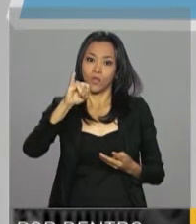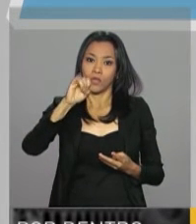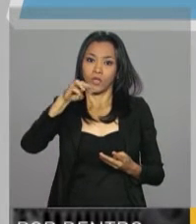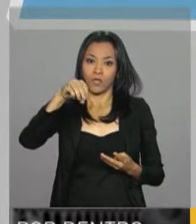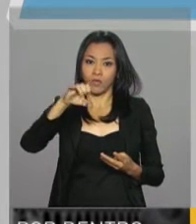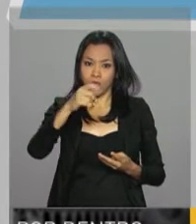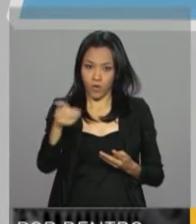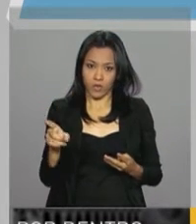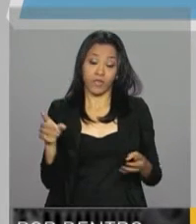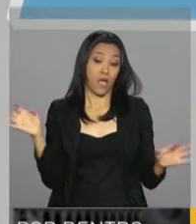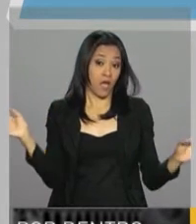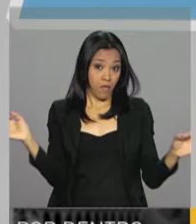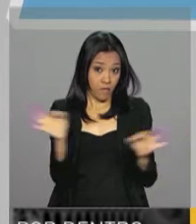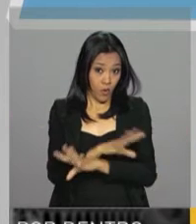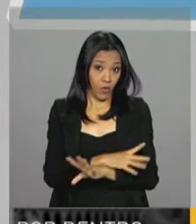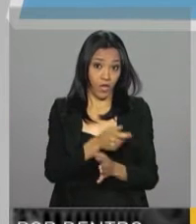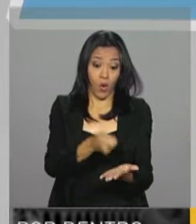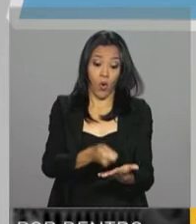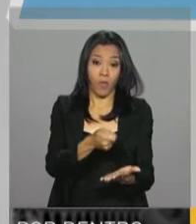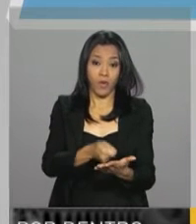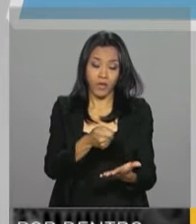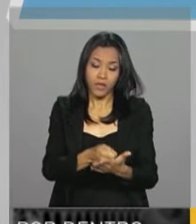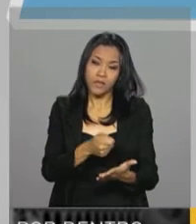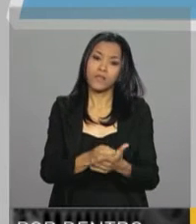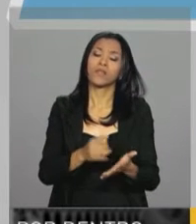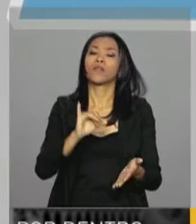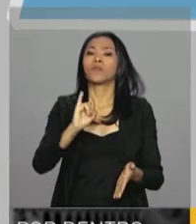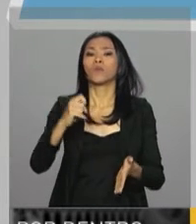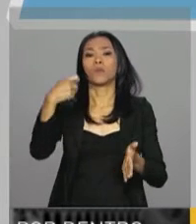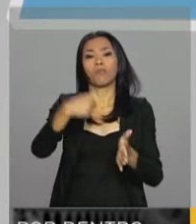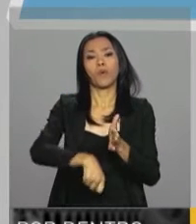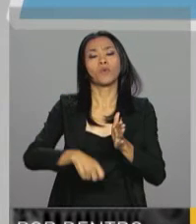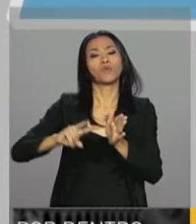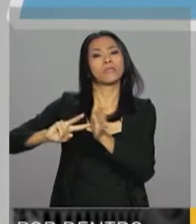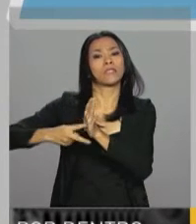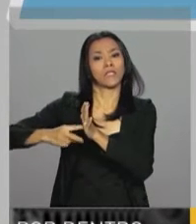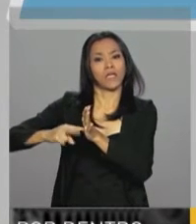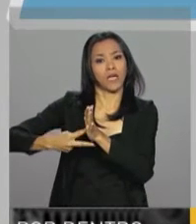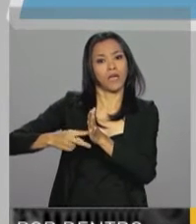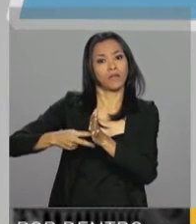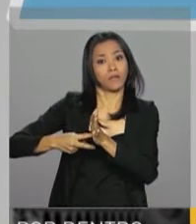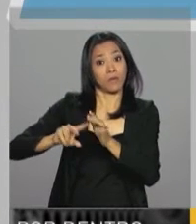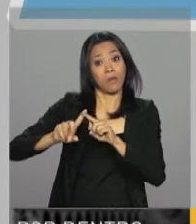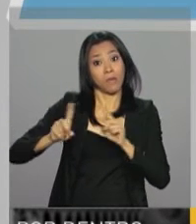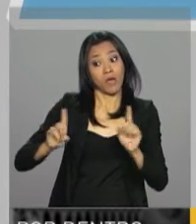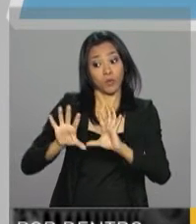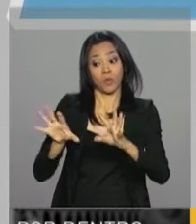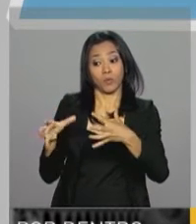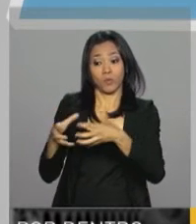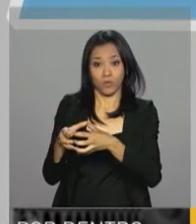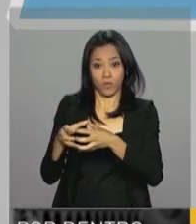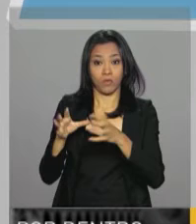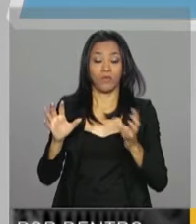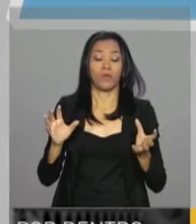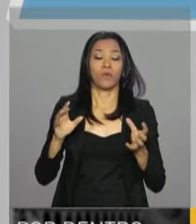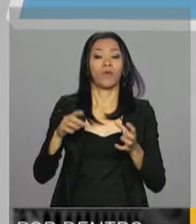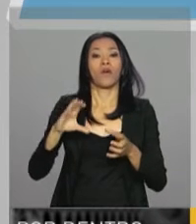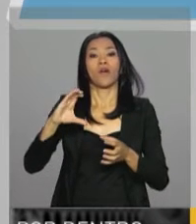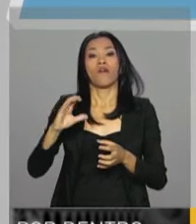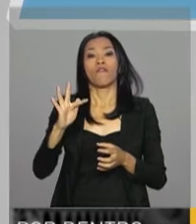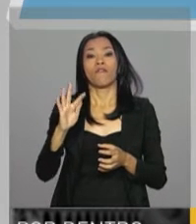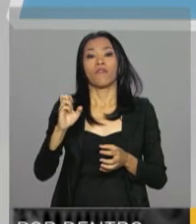cobrança obrigatória do imposto sindical só que as entidades de classe e tais como as confederações federações